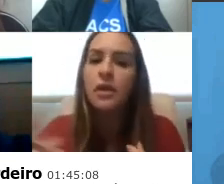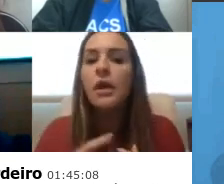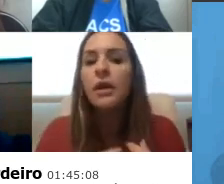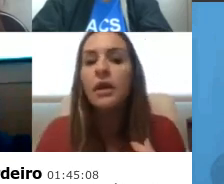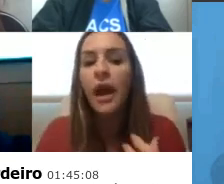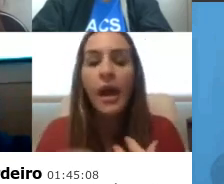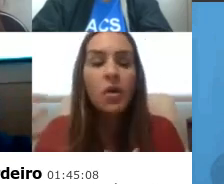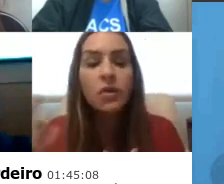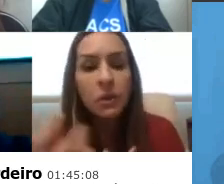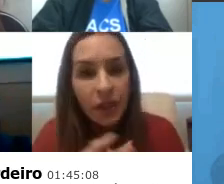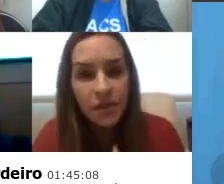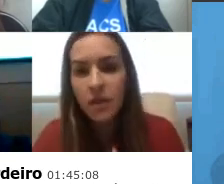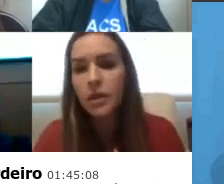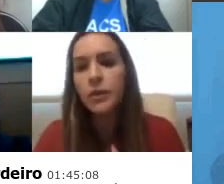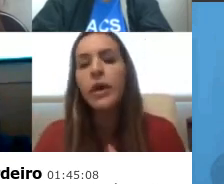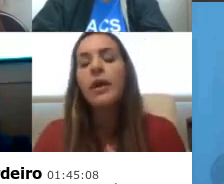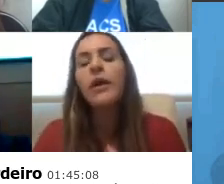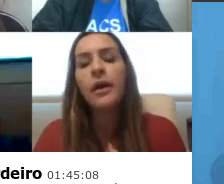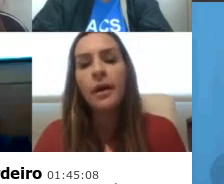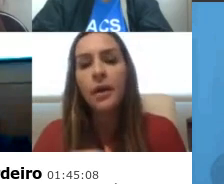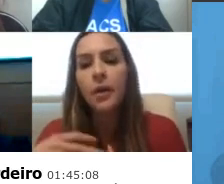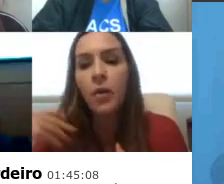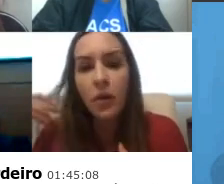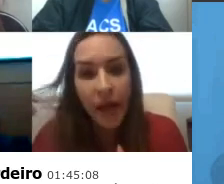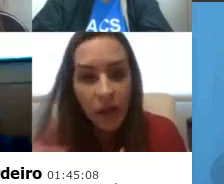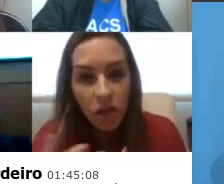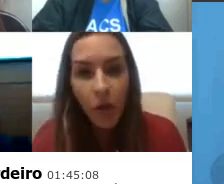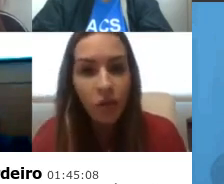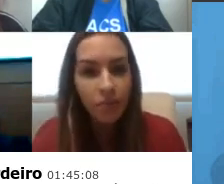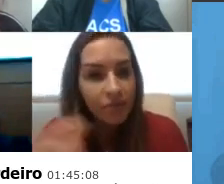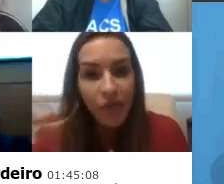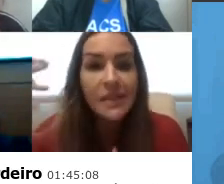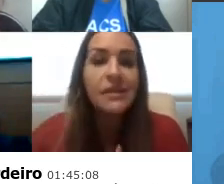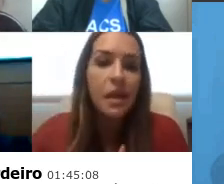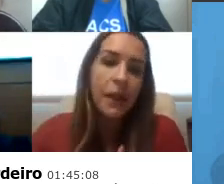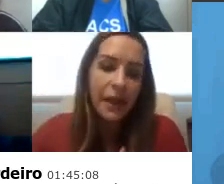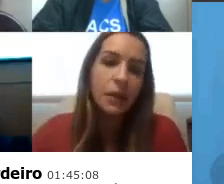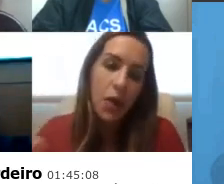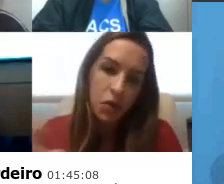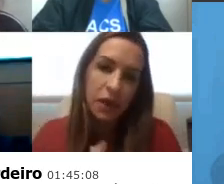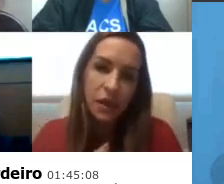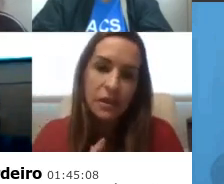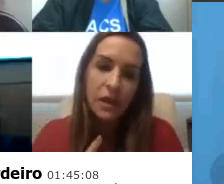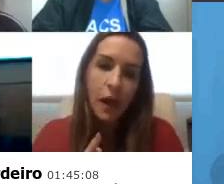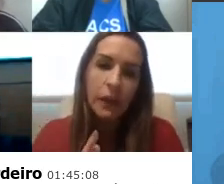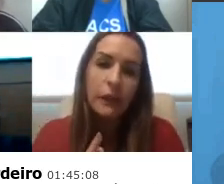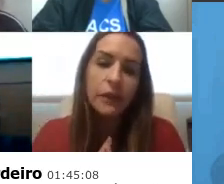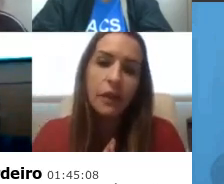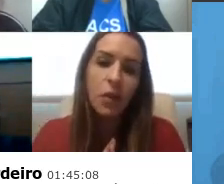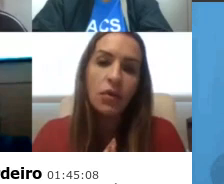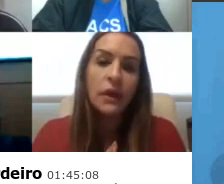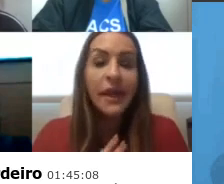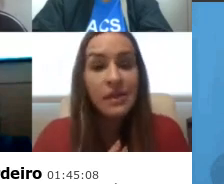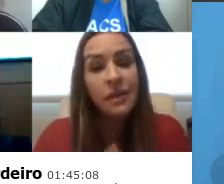acontecer e a recontaminação o que é que a gente pode fazer para que ela não aconteça sabe